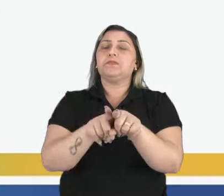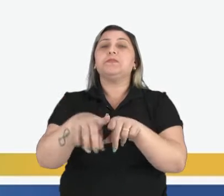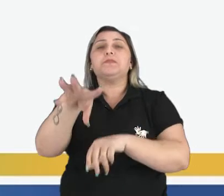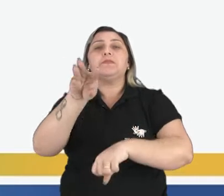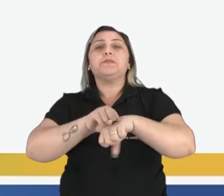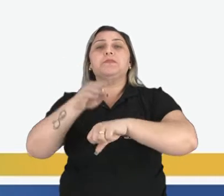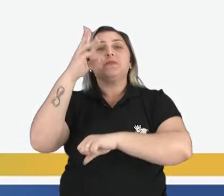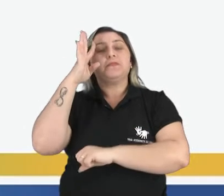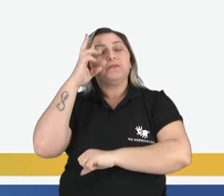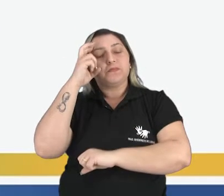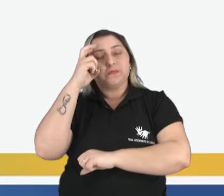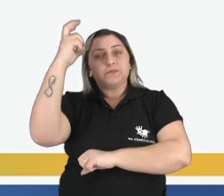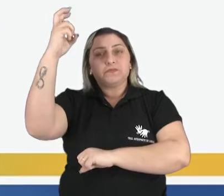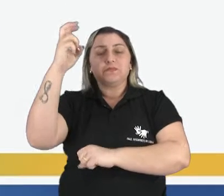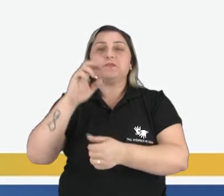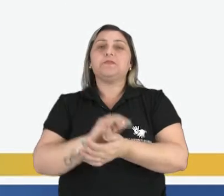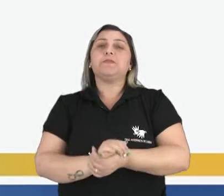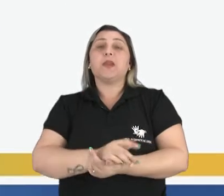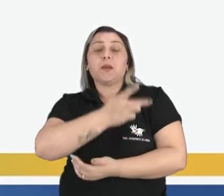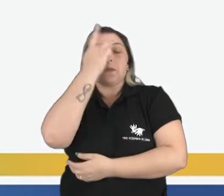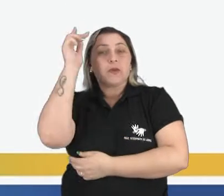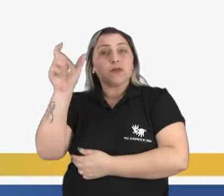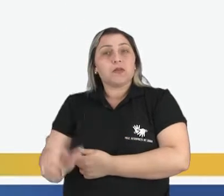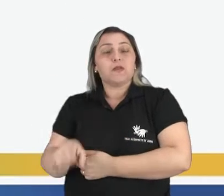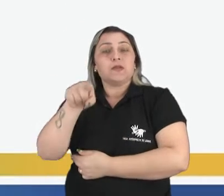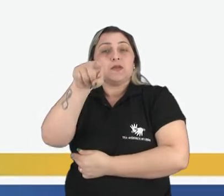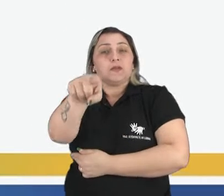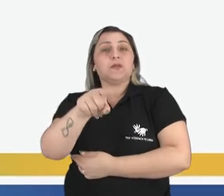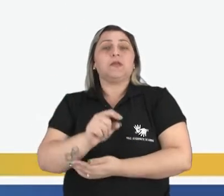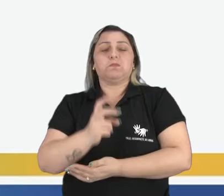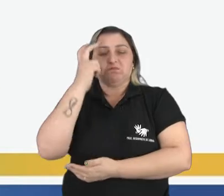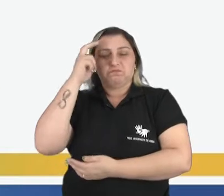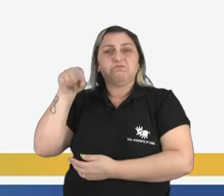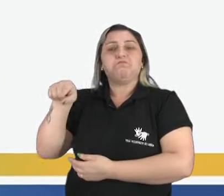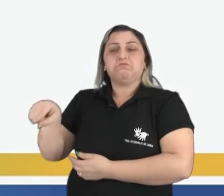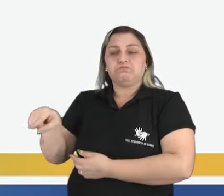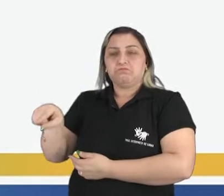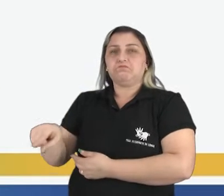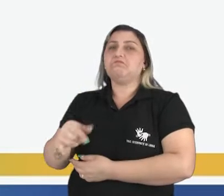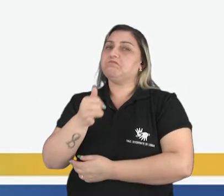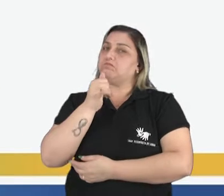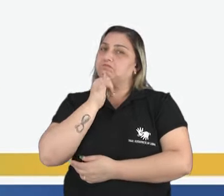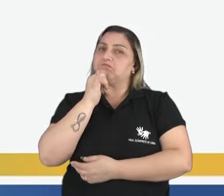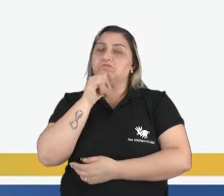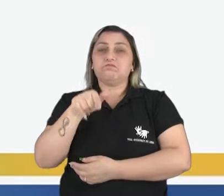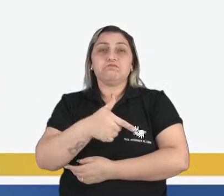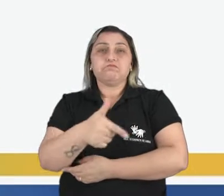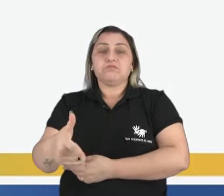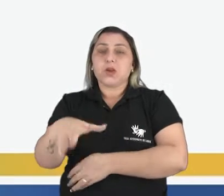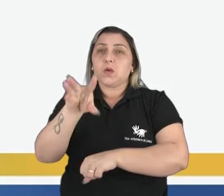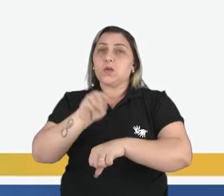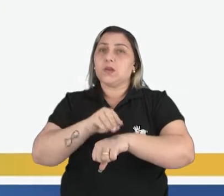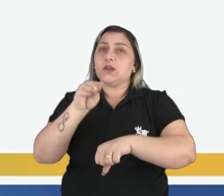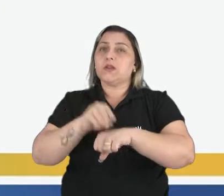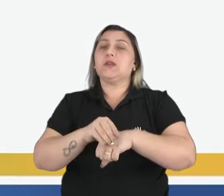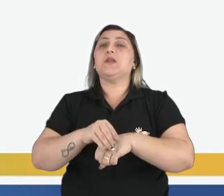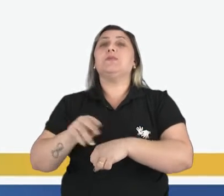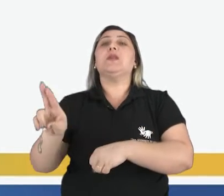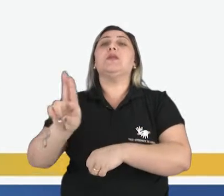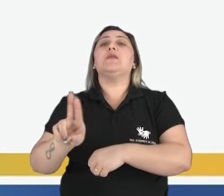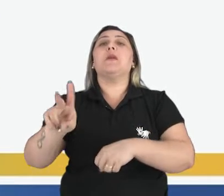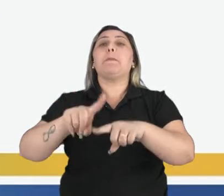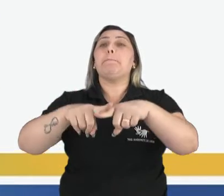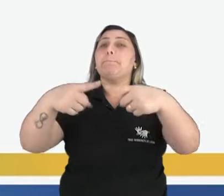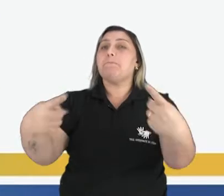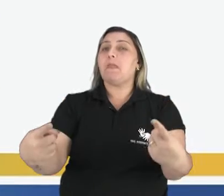conhecimento intelectual geralmente está ligado àquela pessoa que você diz, ele é inteligente, né? Ele não tem conhecimento